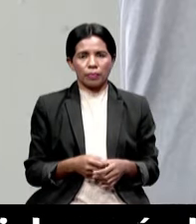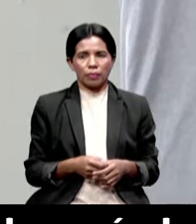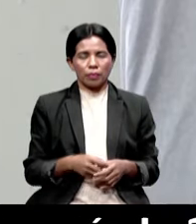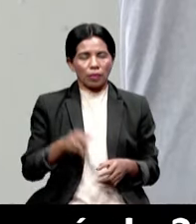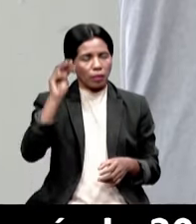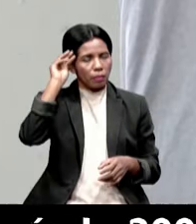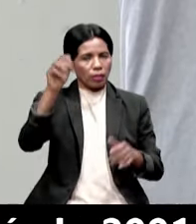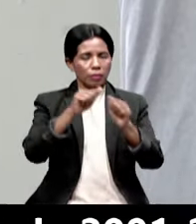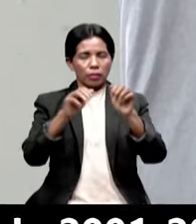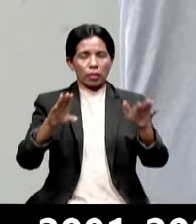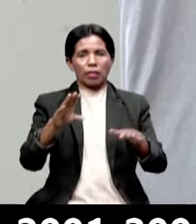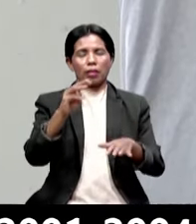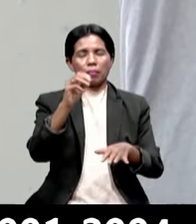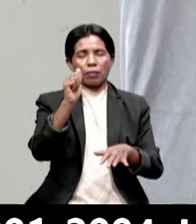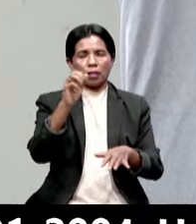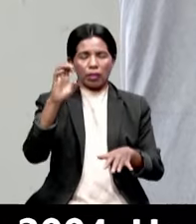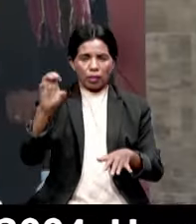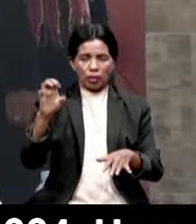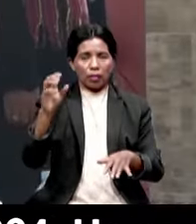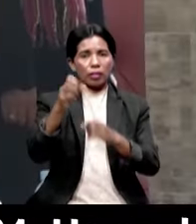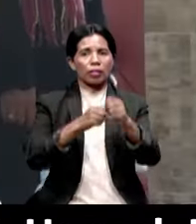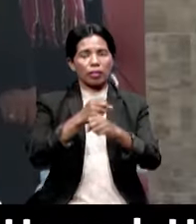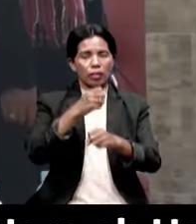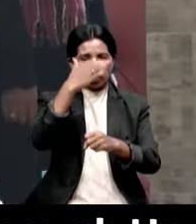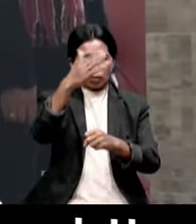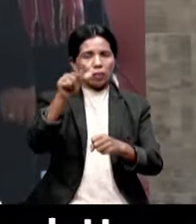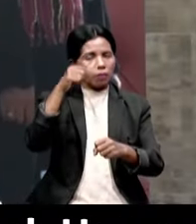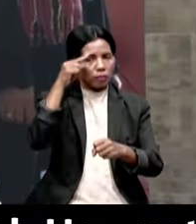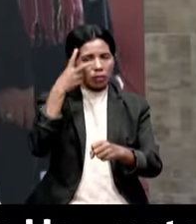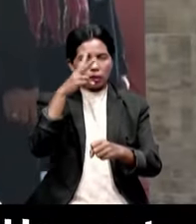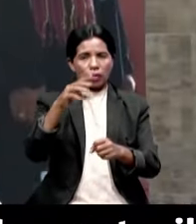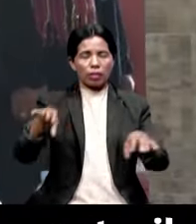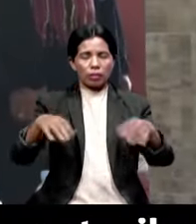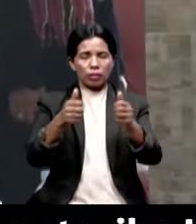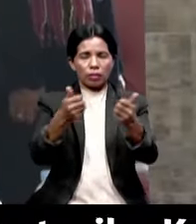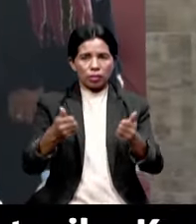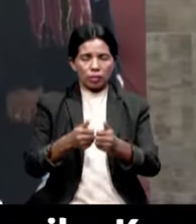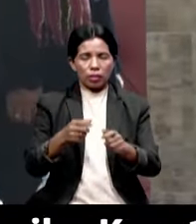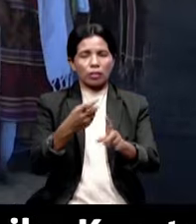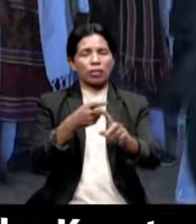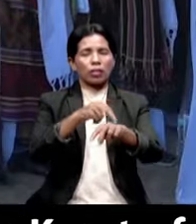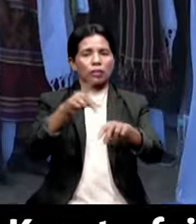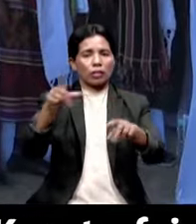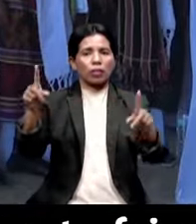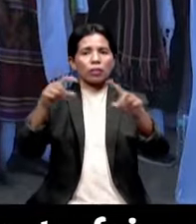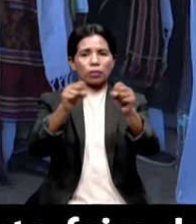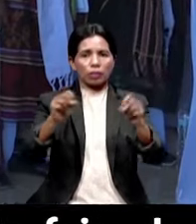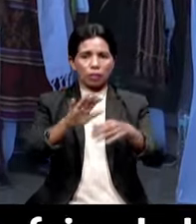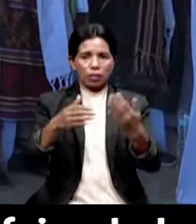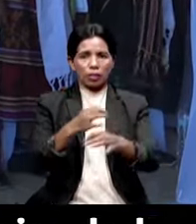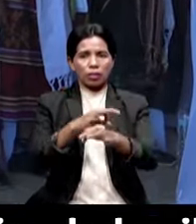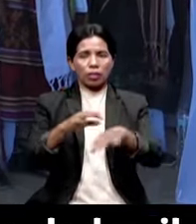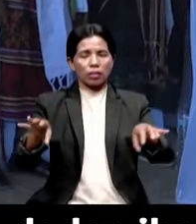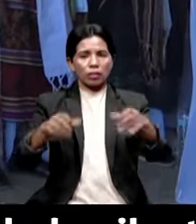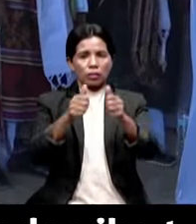Ministro da Administração Estatal Hateten tinang oeng governo se hala avaliação ba serviço autoridade sira hahu si nacional to suku sira nune bele hadia serviço